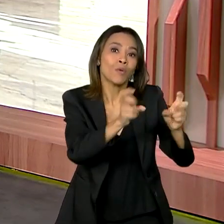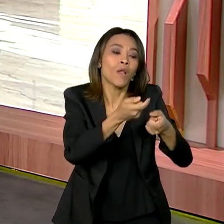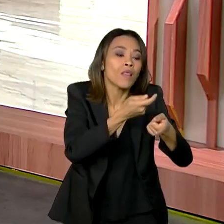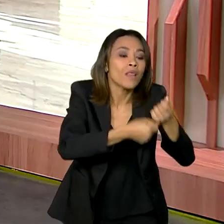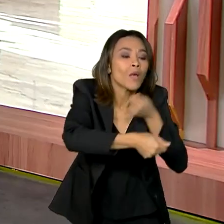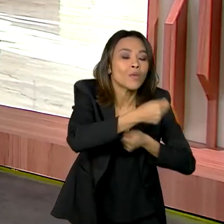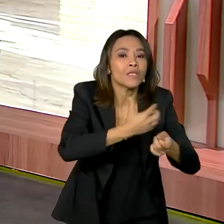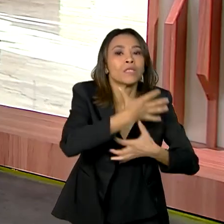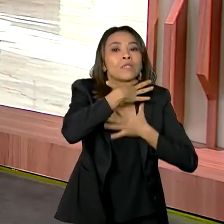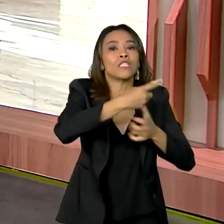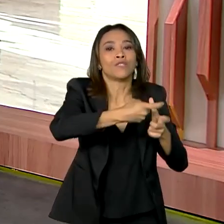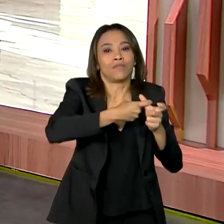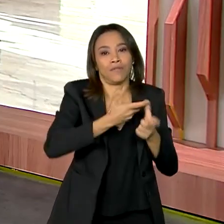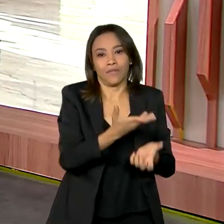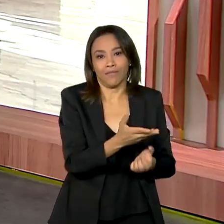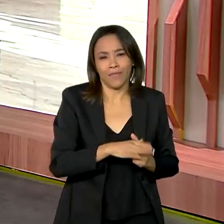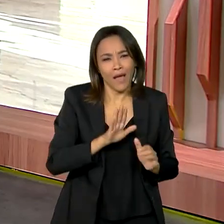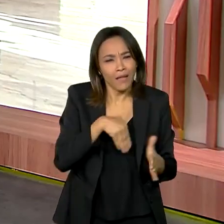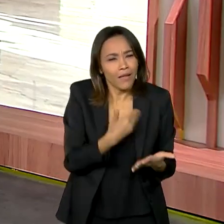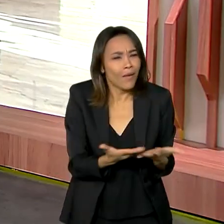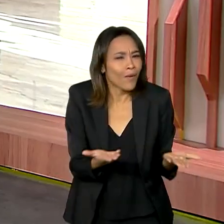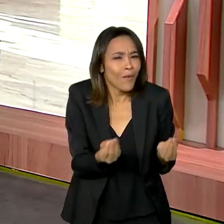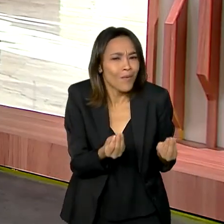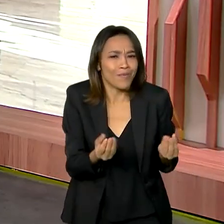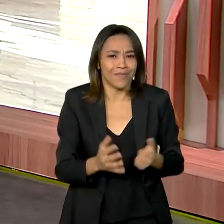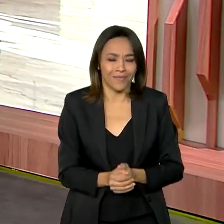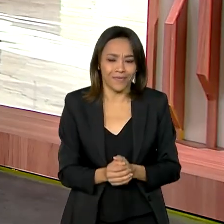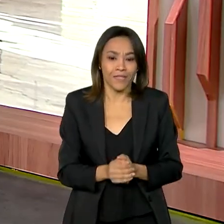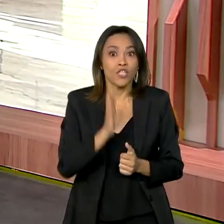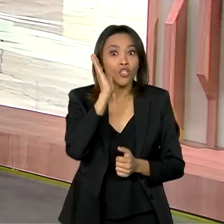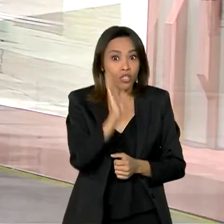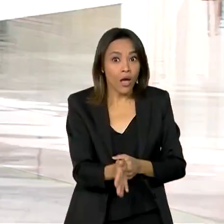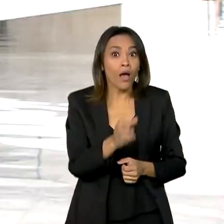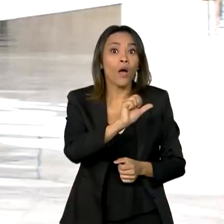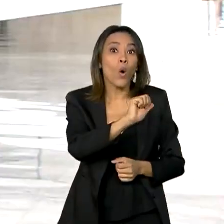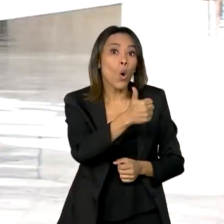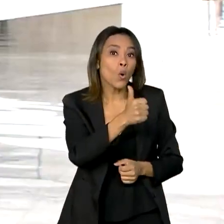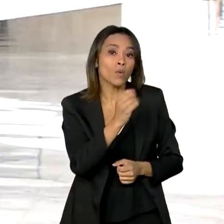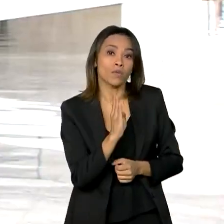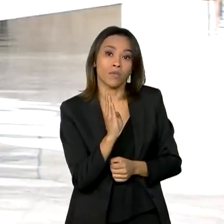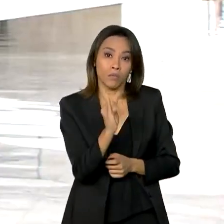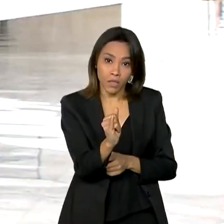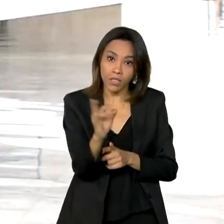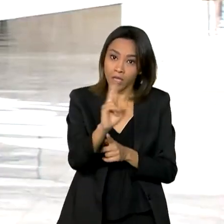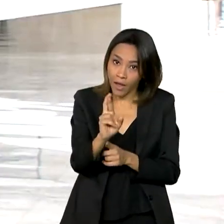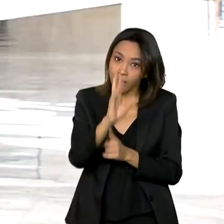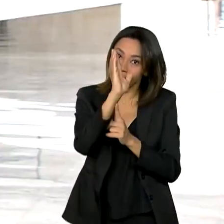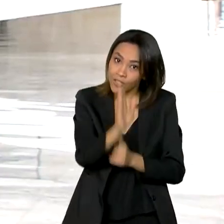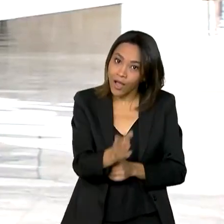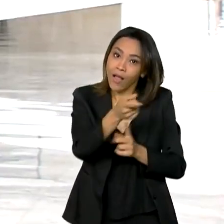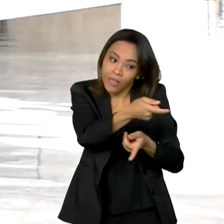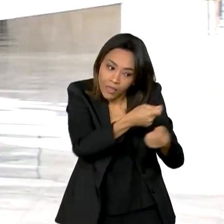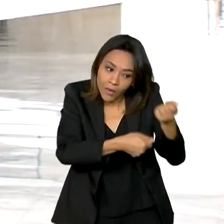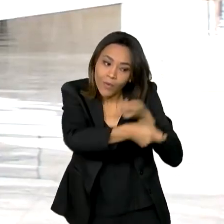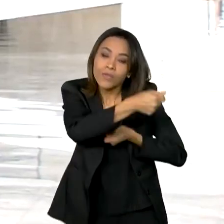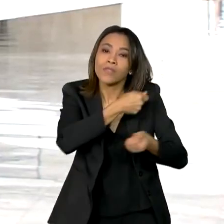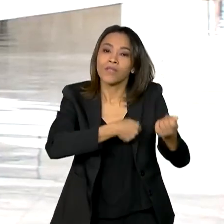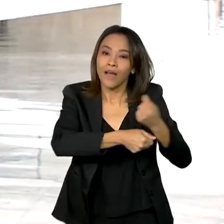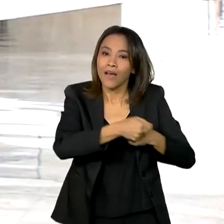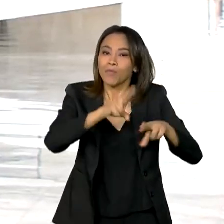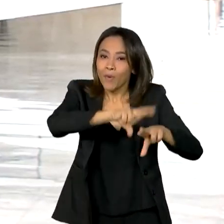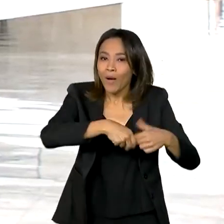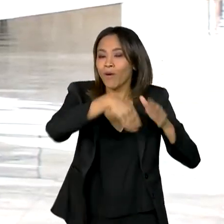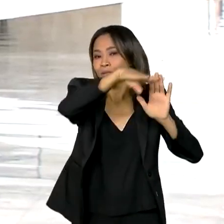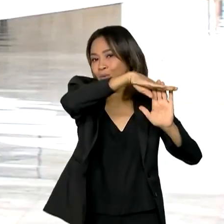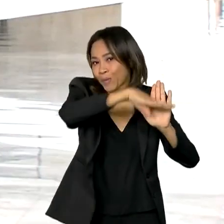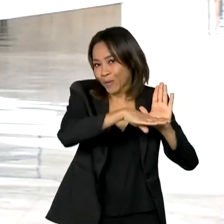agora? Pois bem, Roberto, mais de 11 bilhões de reais já foram renegociados por meio do